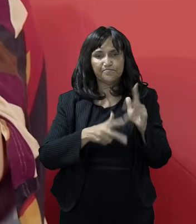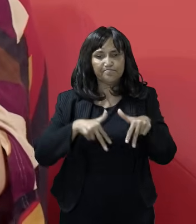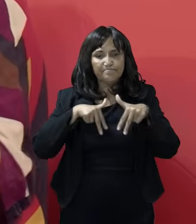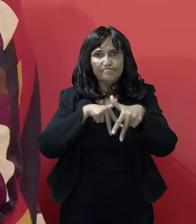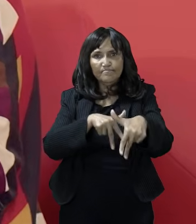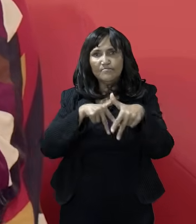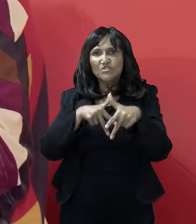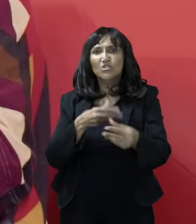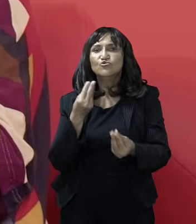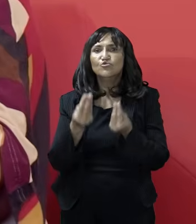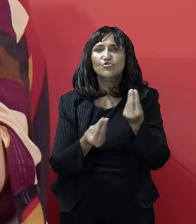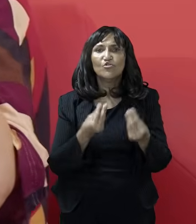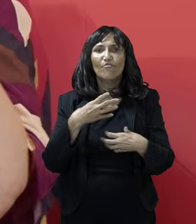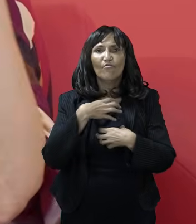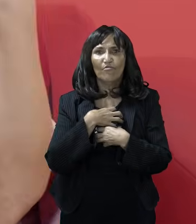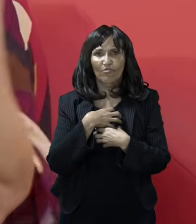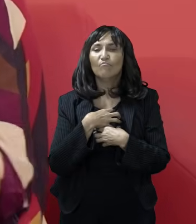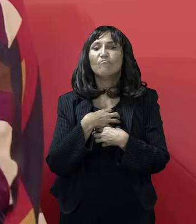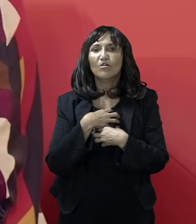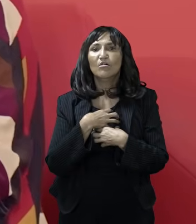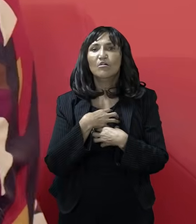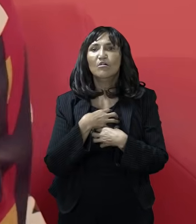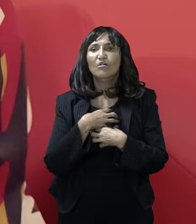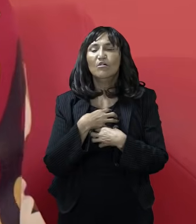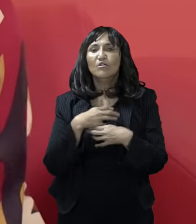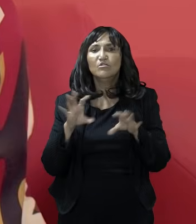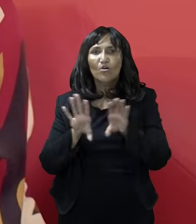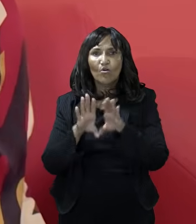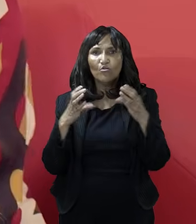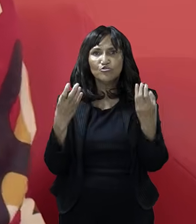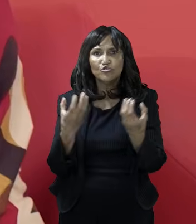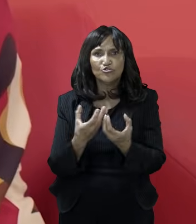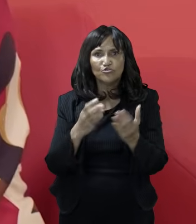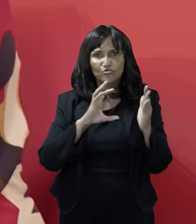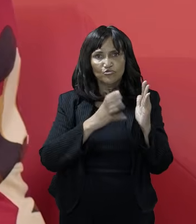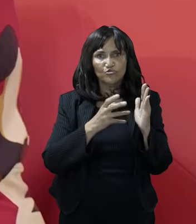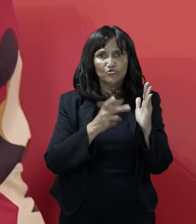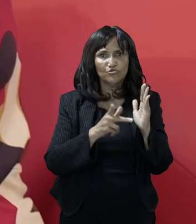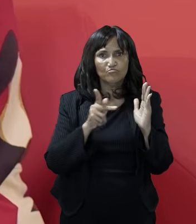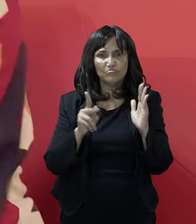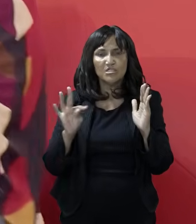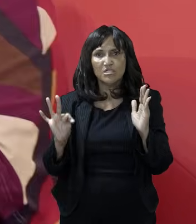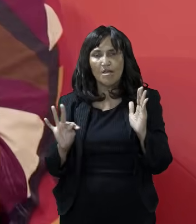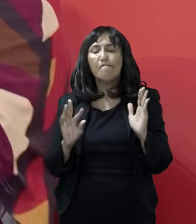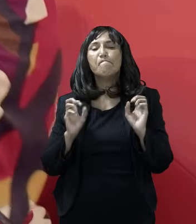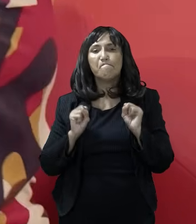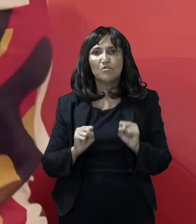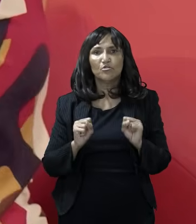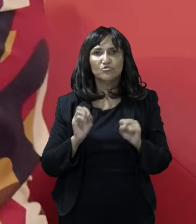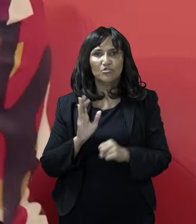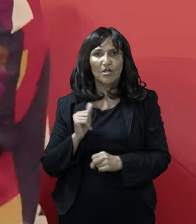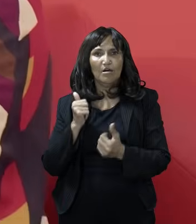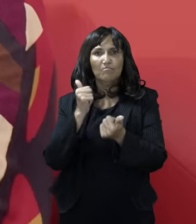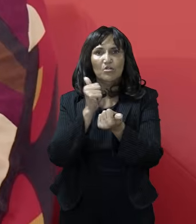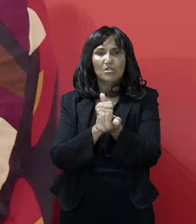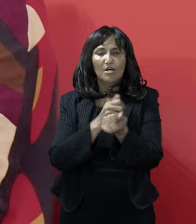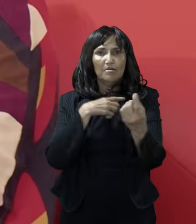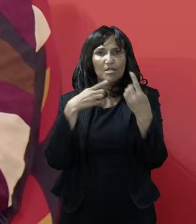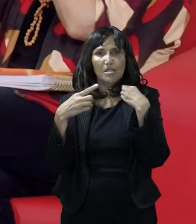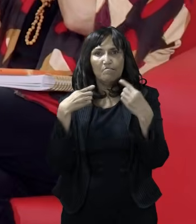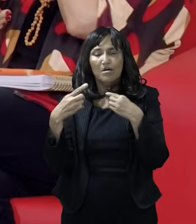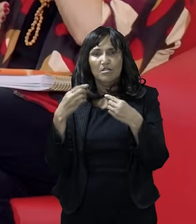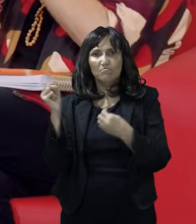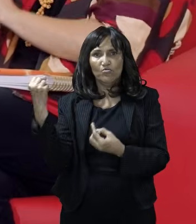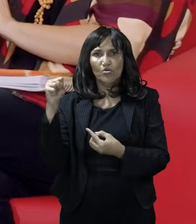militância, de que forma que esse conjunto aí do PT pode contribuir para as discussões para o 8º Congresso